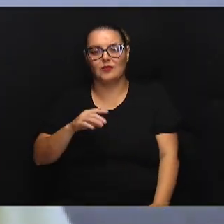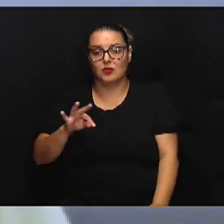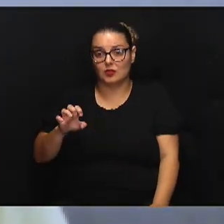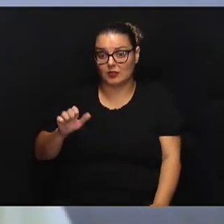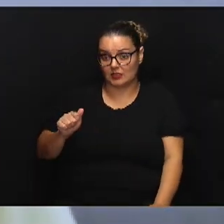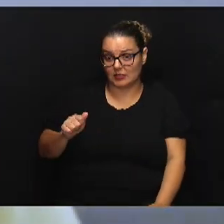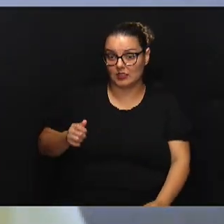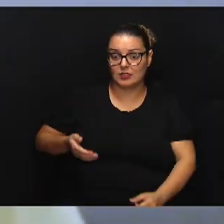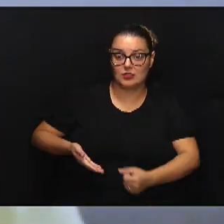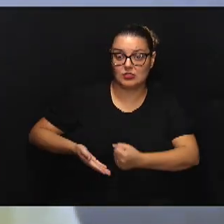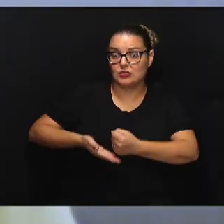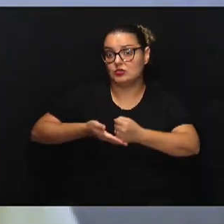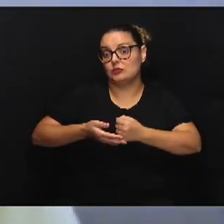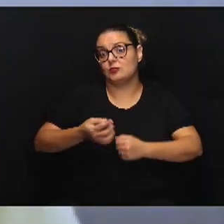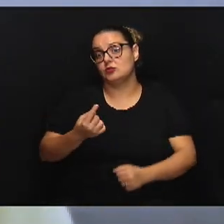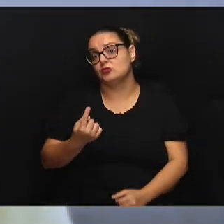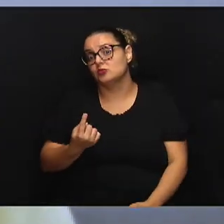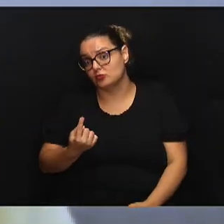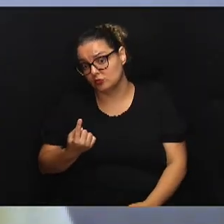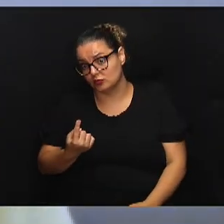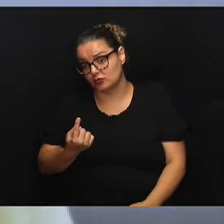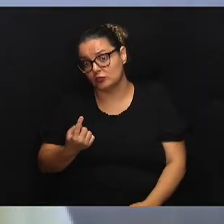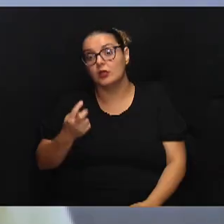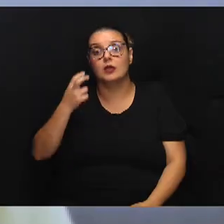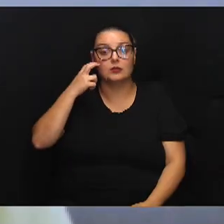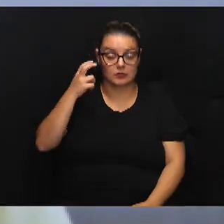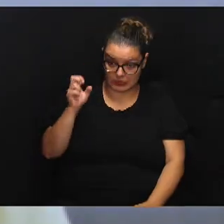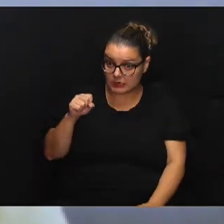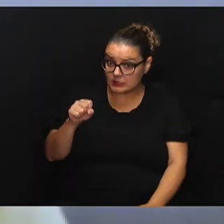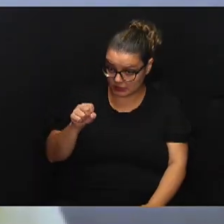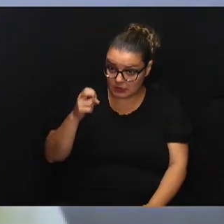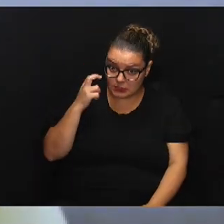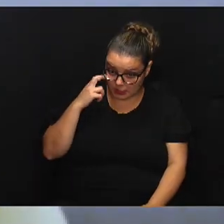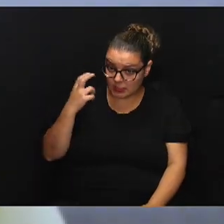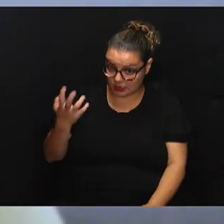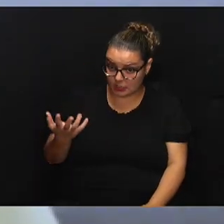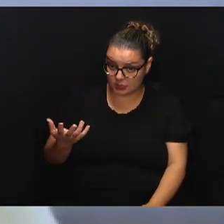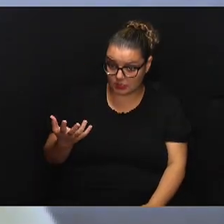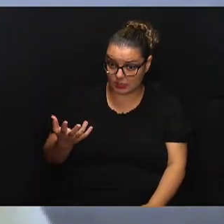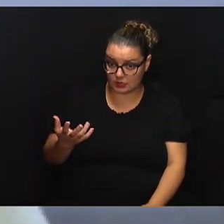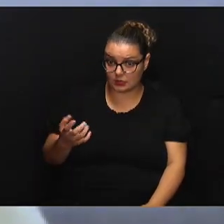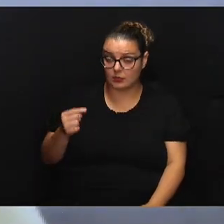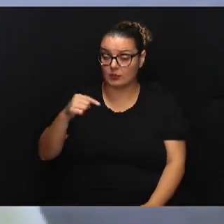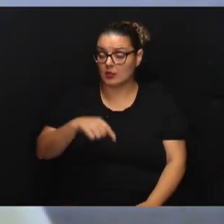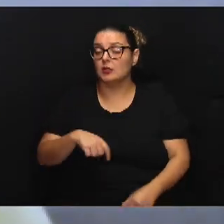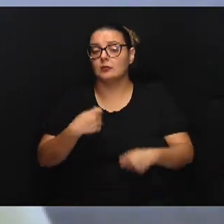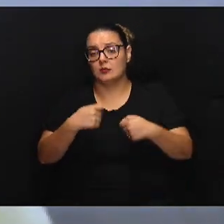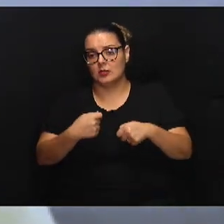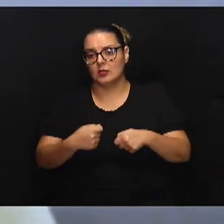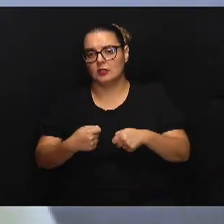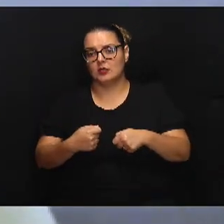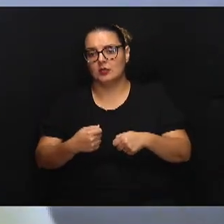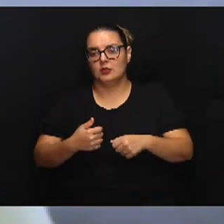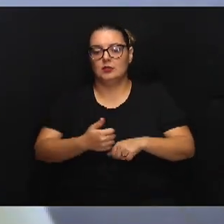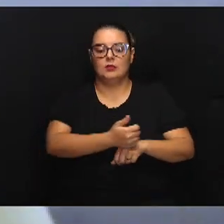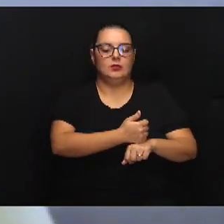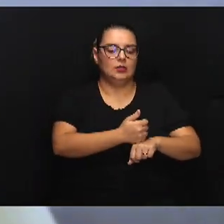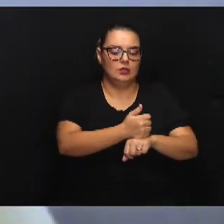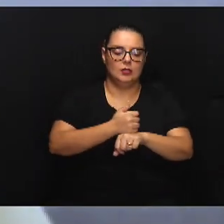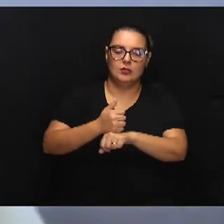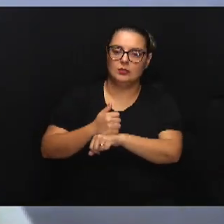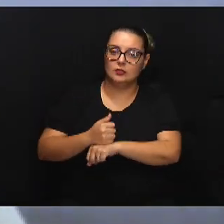de suporte 1. Ele é muito inteligente. Sim, ele é muito inteligente, mas ele precisa de profissionais que